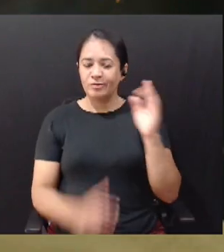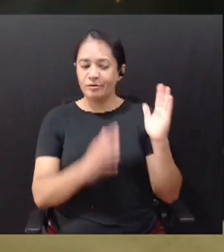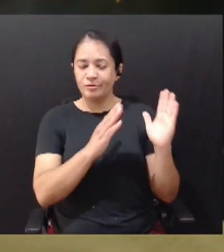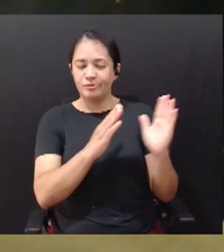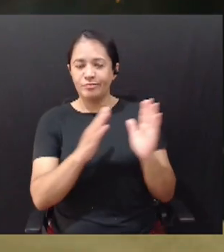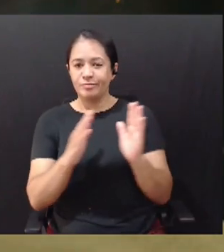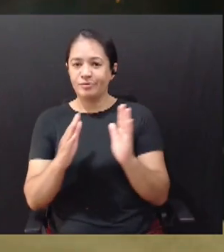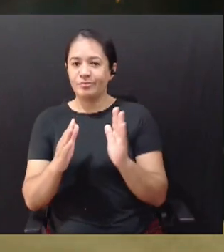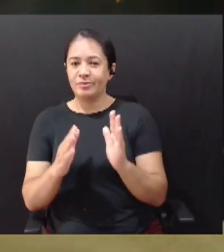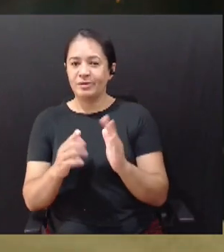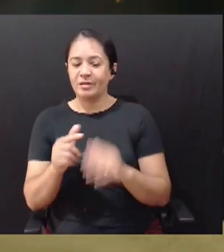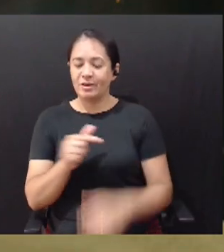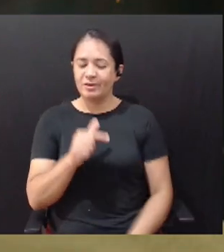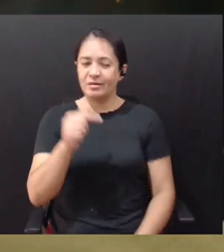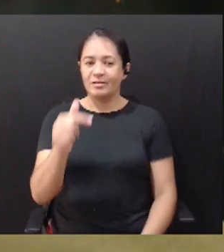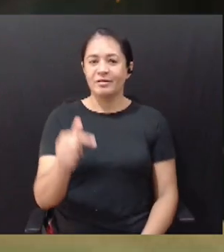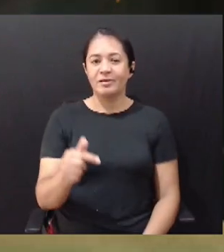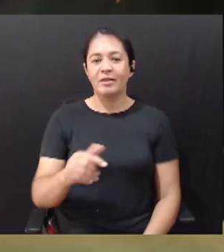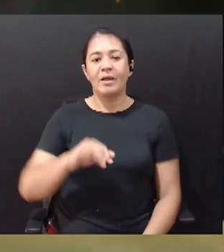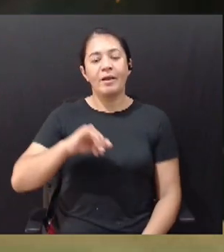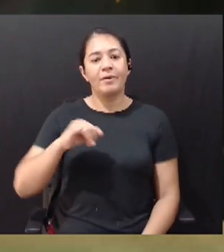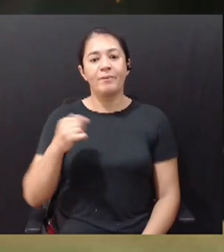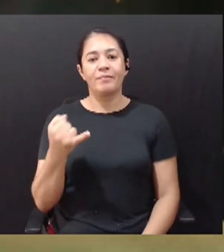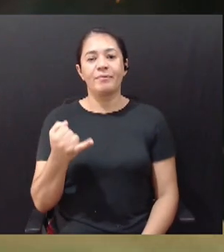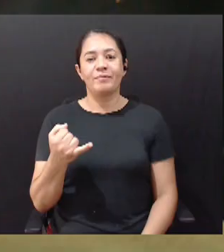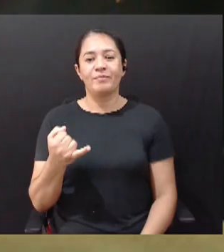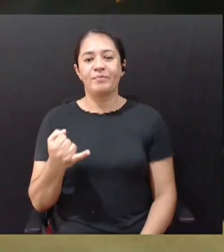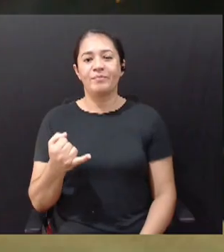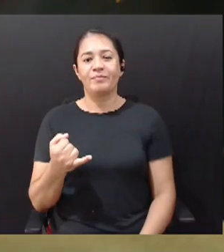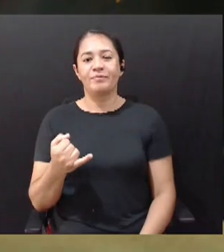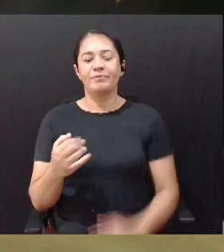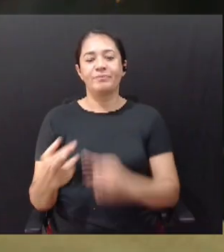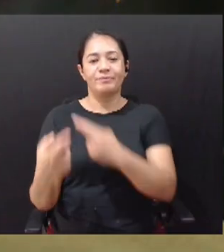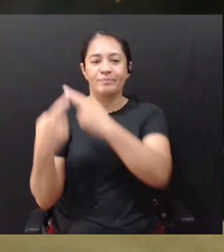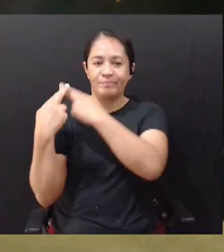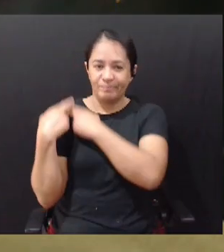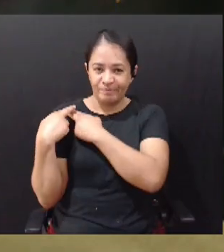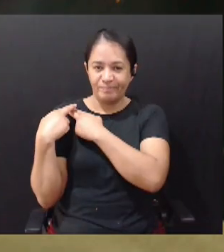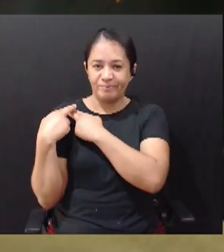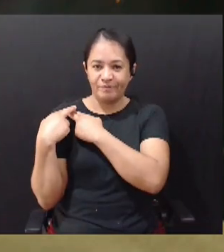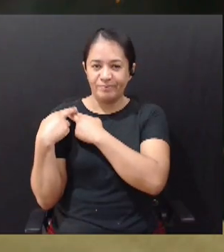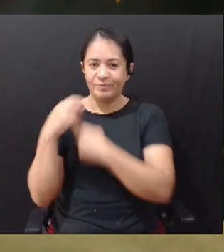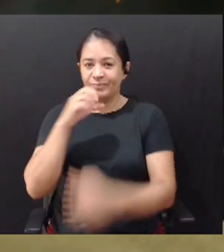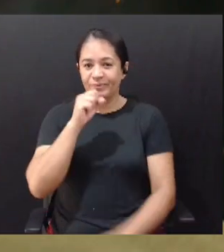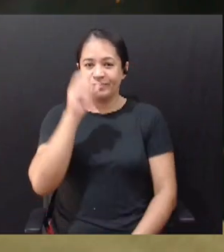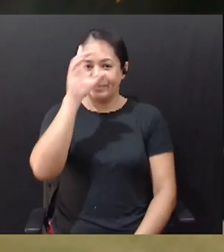semana e curte muito e com muita responsabilidade o sábado e o domingo. Afinal